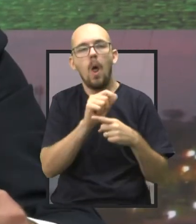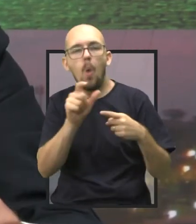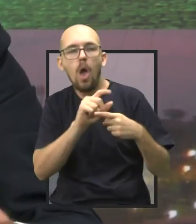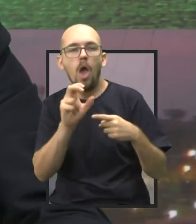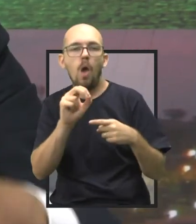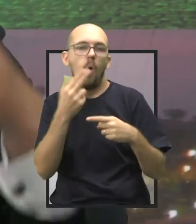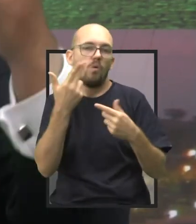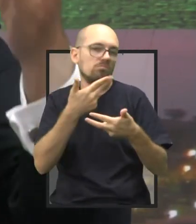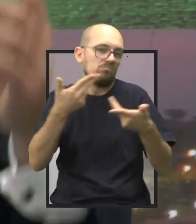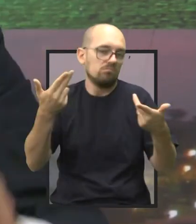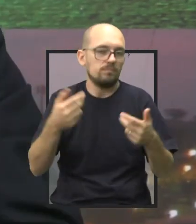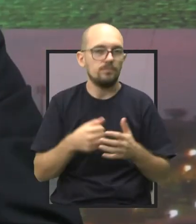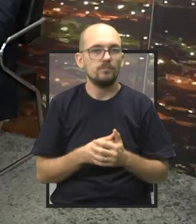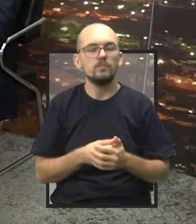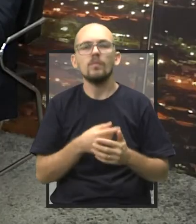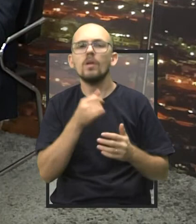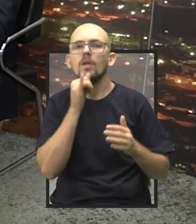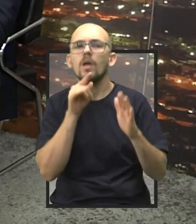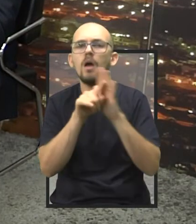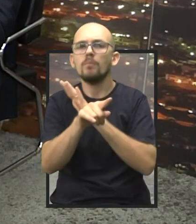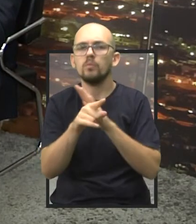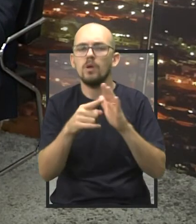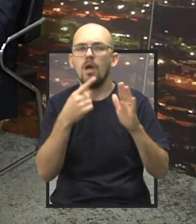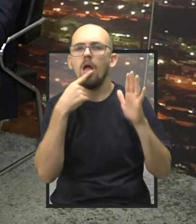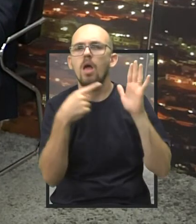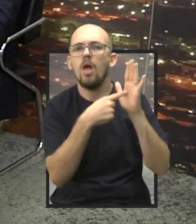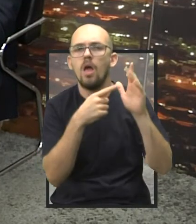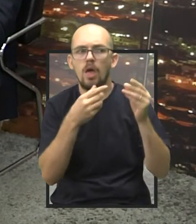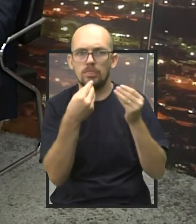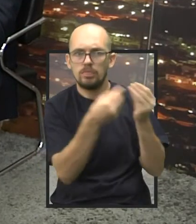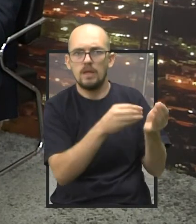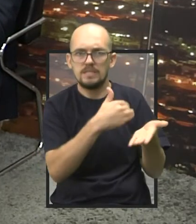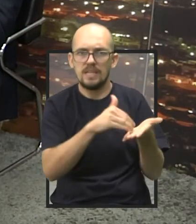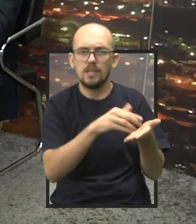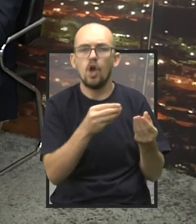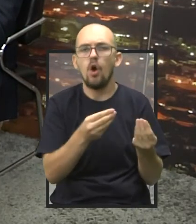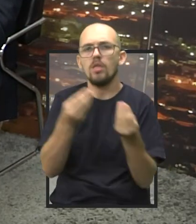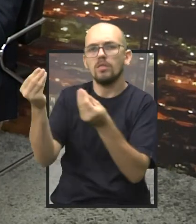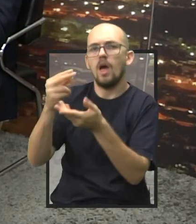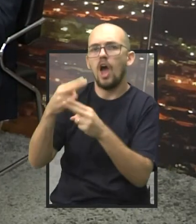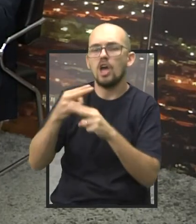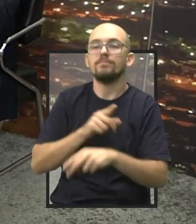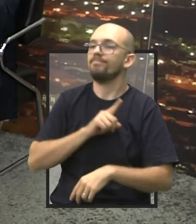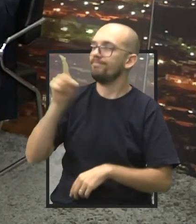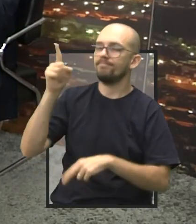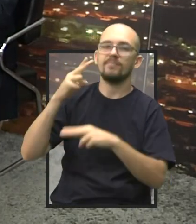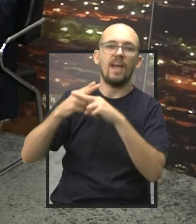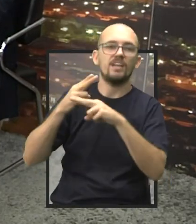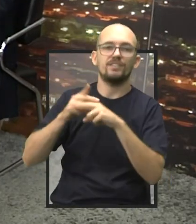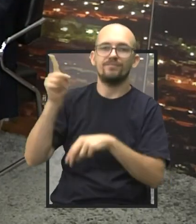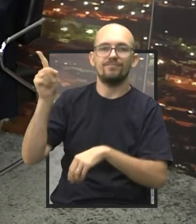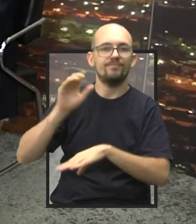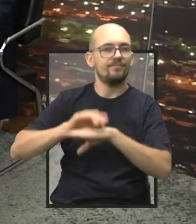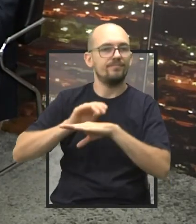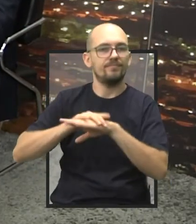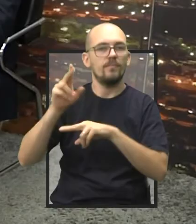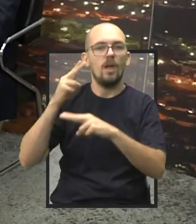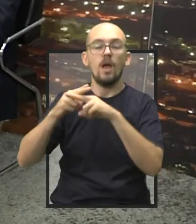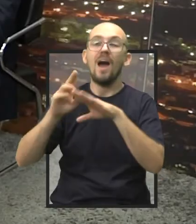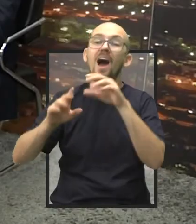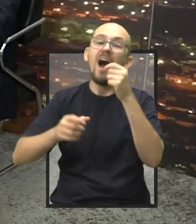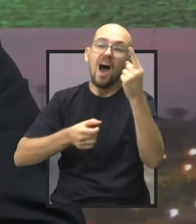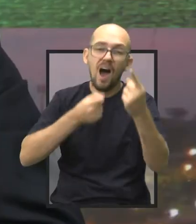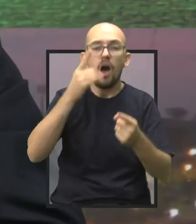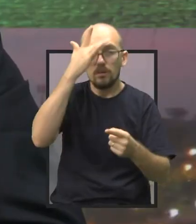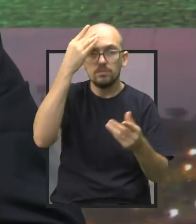relatório social. Essas denúncias, elas têm que ser encaminhadas para a secretaria ou diretamente para a Caixa? Para a Caixa. Sempre, a gente sempre recebe também,